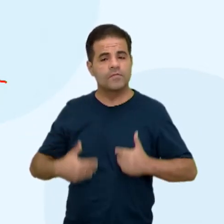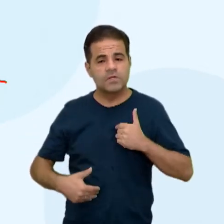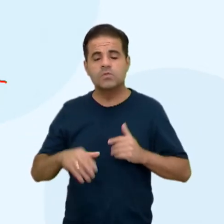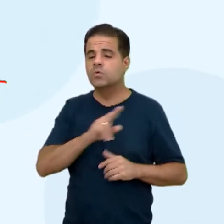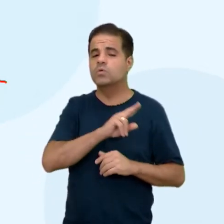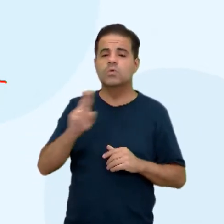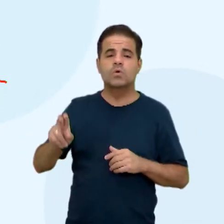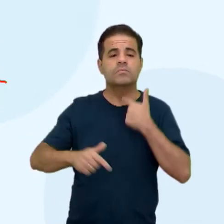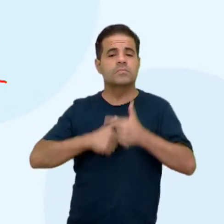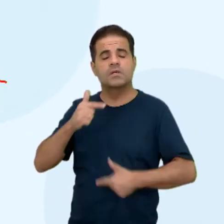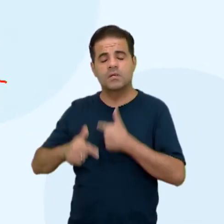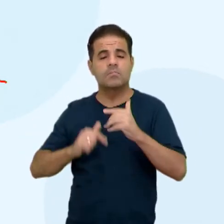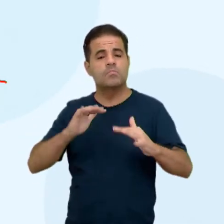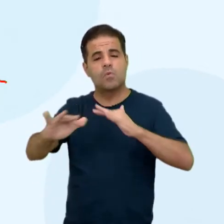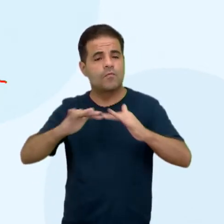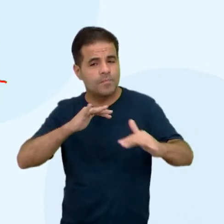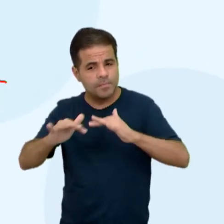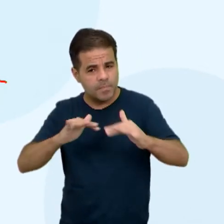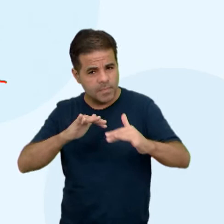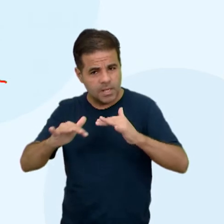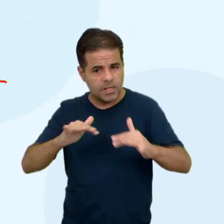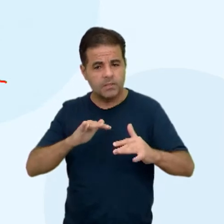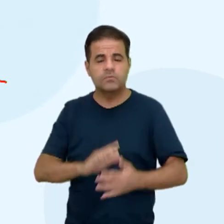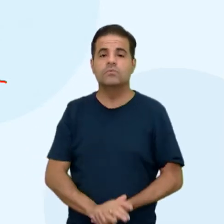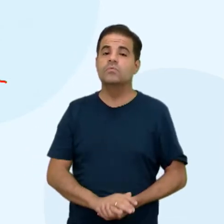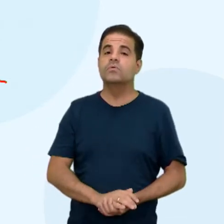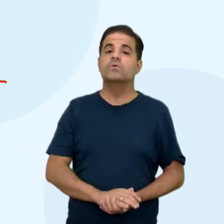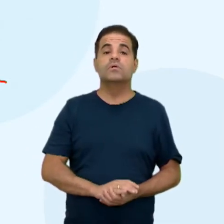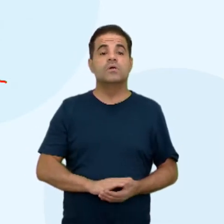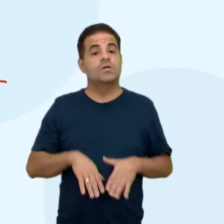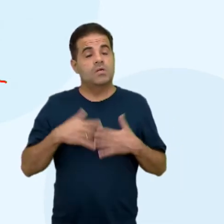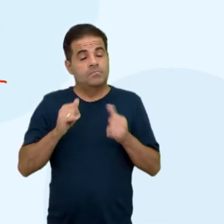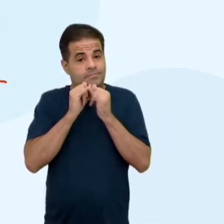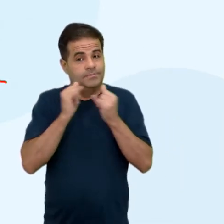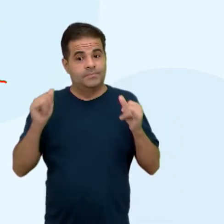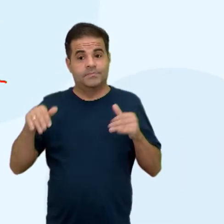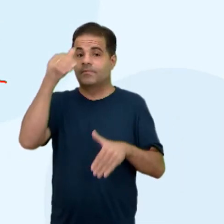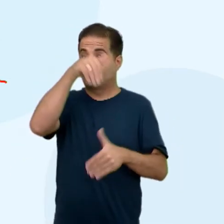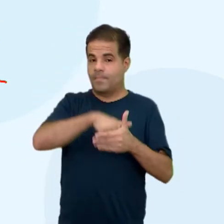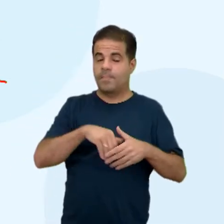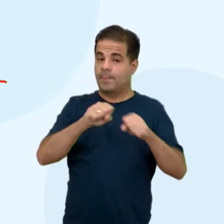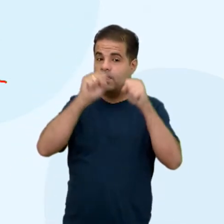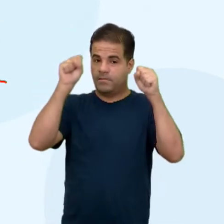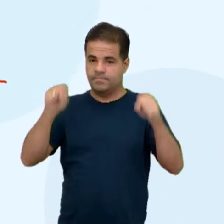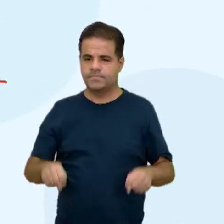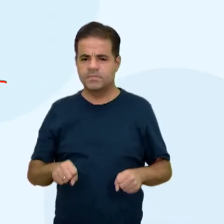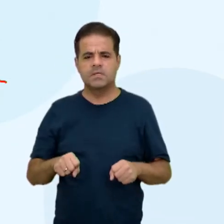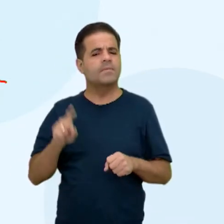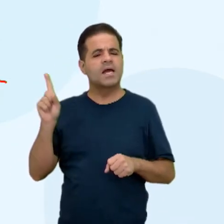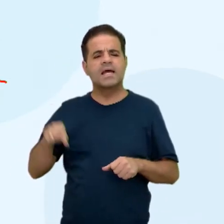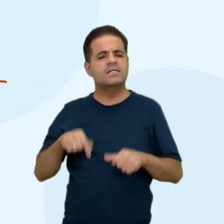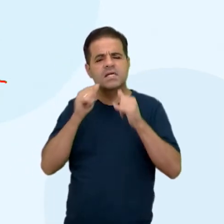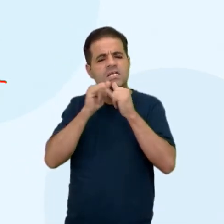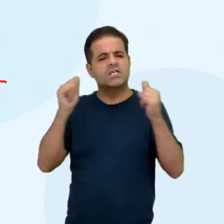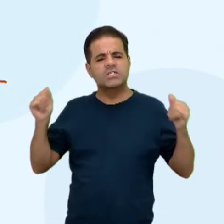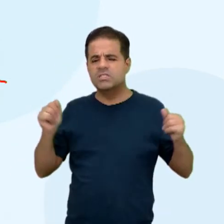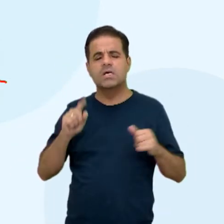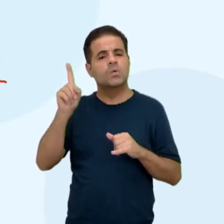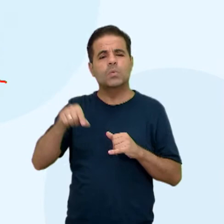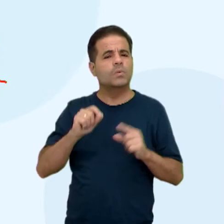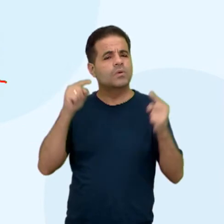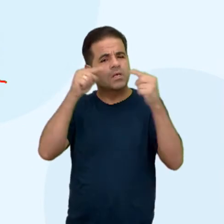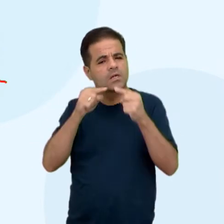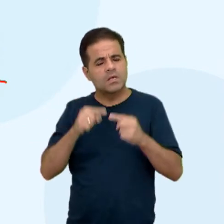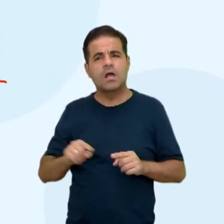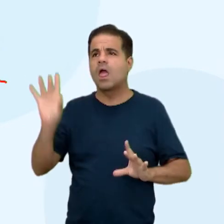chamar trabalho de movimento, tá certo? E a energia interna do sistema. Essa energia interna tem a ver com